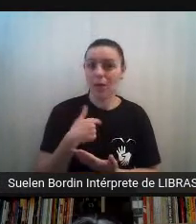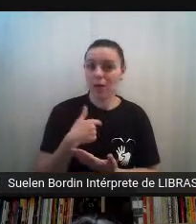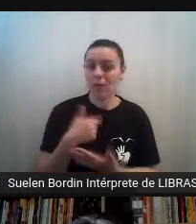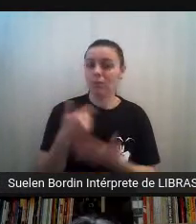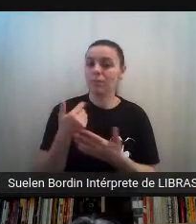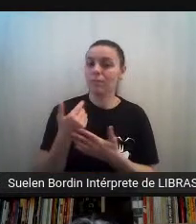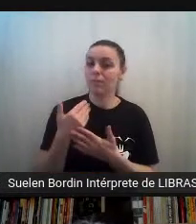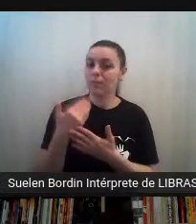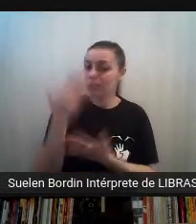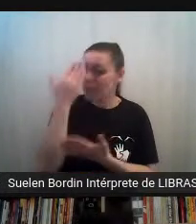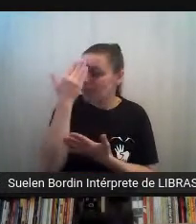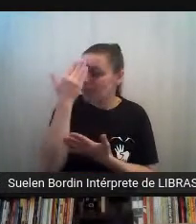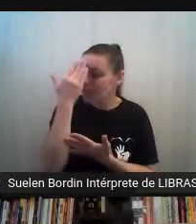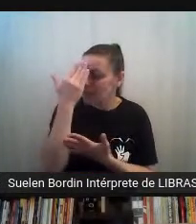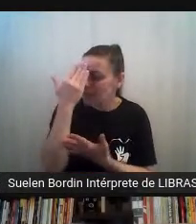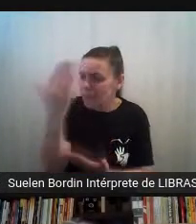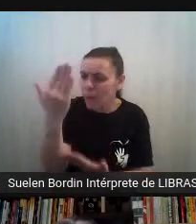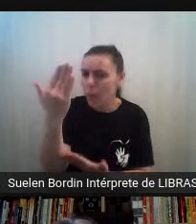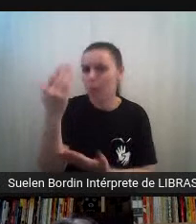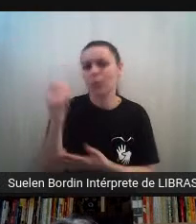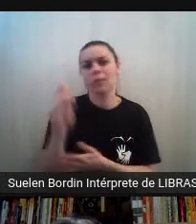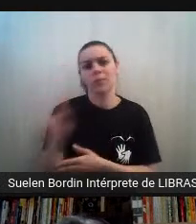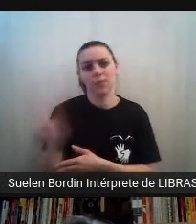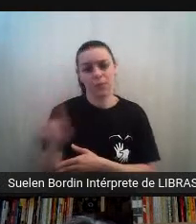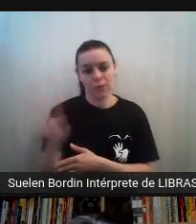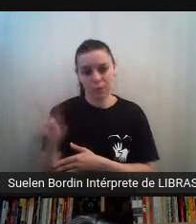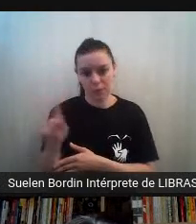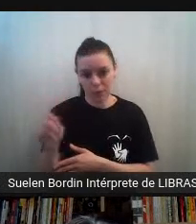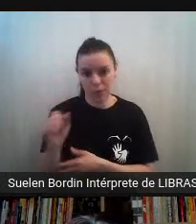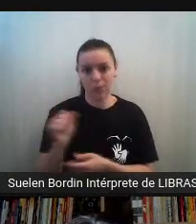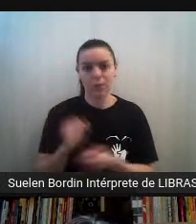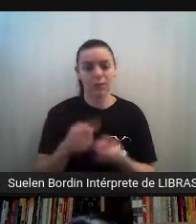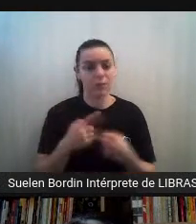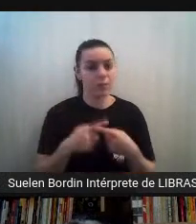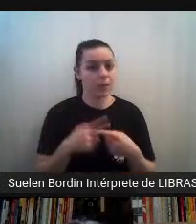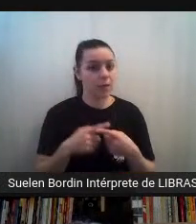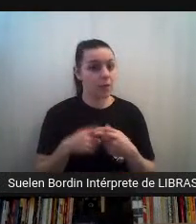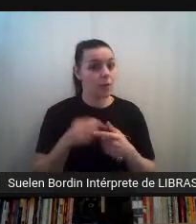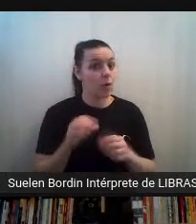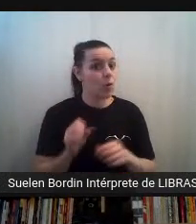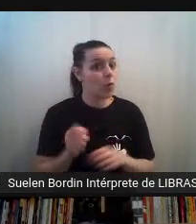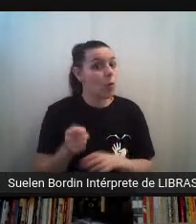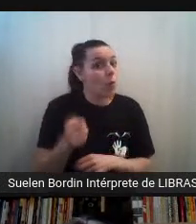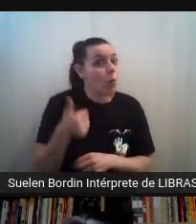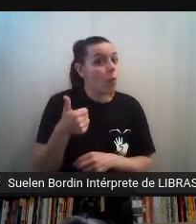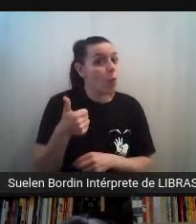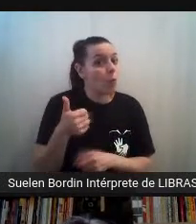com certeza. Quando eu estava para terminar a graduação,